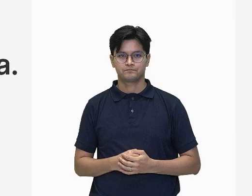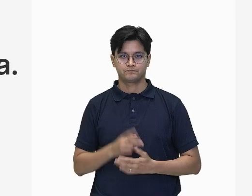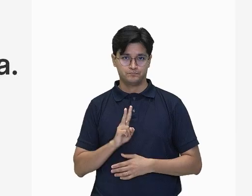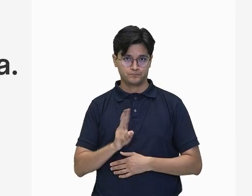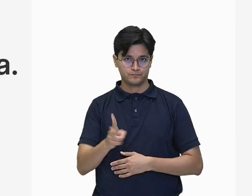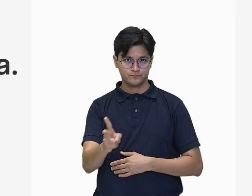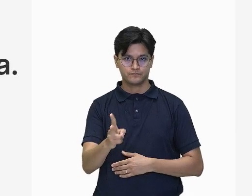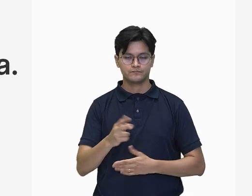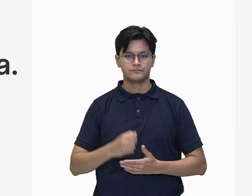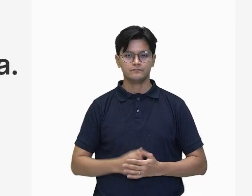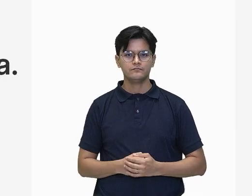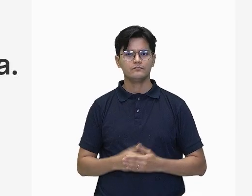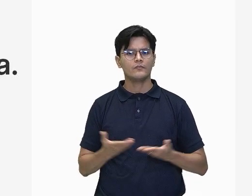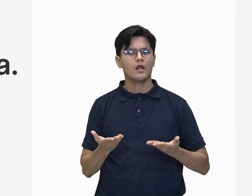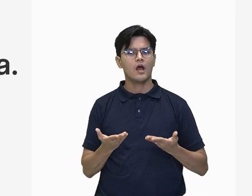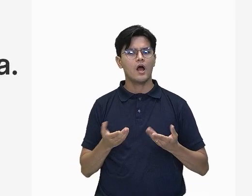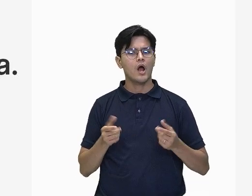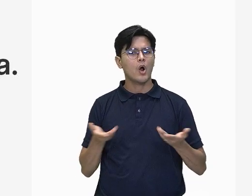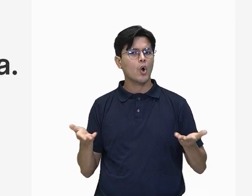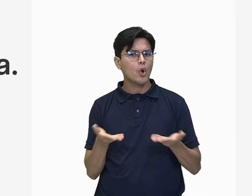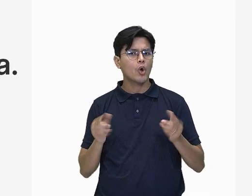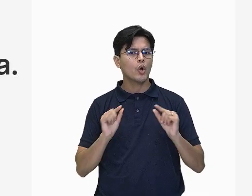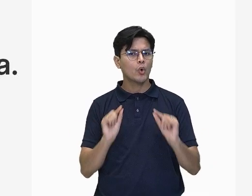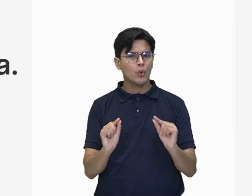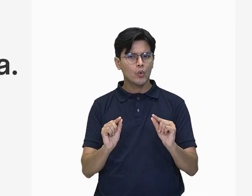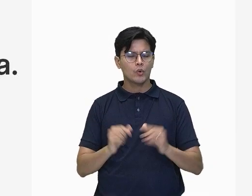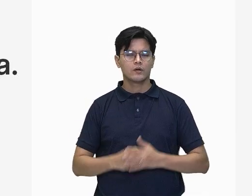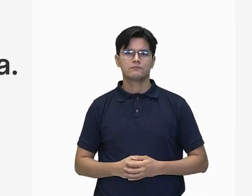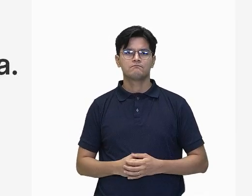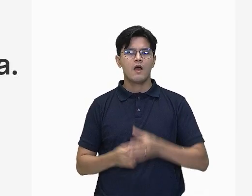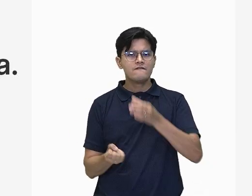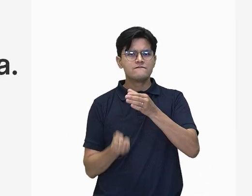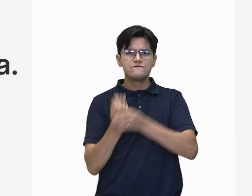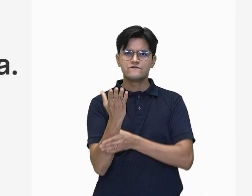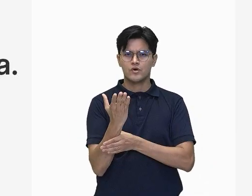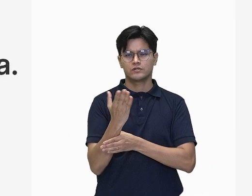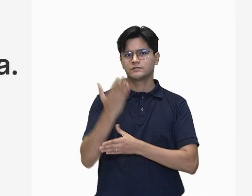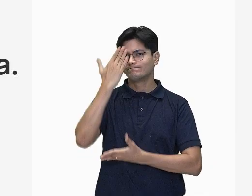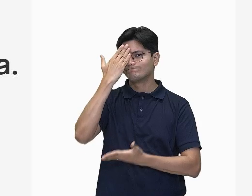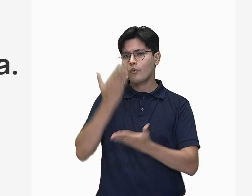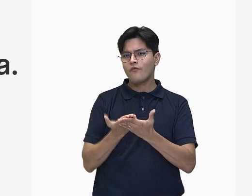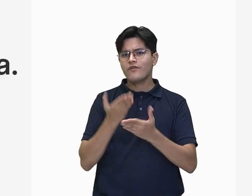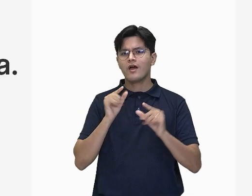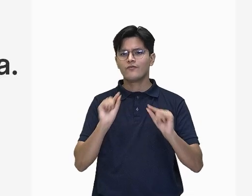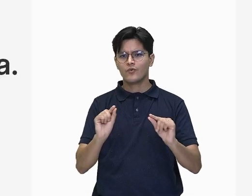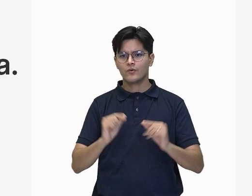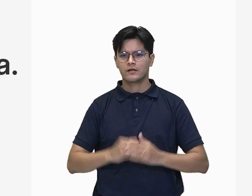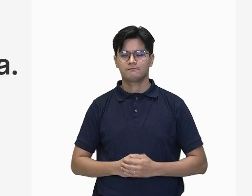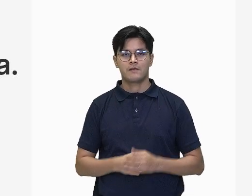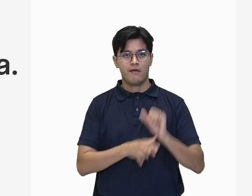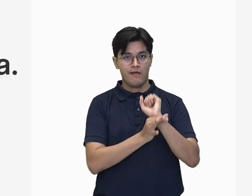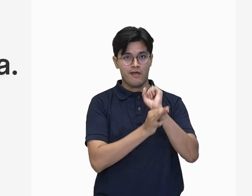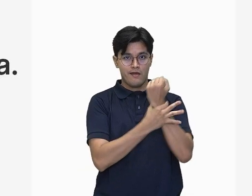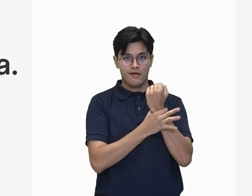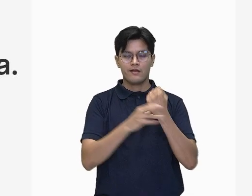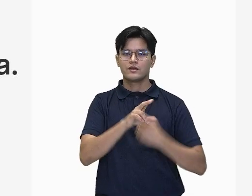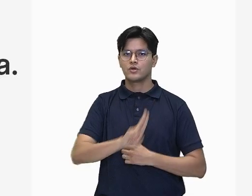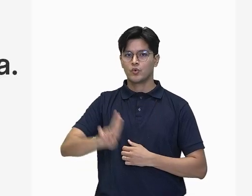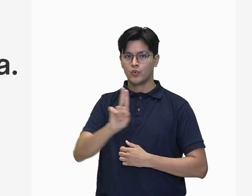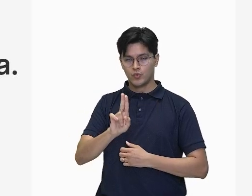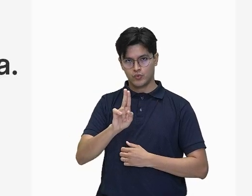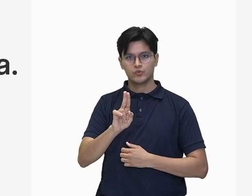gente observa, né, o que garante, né, qual é essa fonte confiável. Né? Então, para garantir o uso seguro e eficaz de